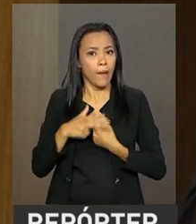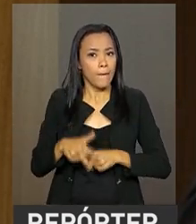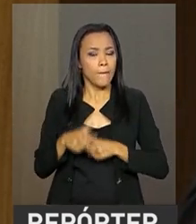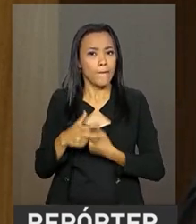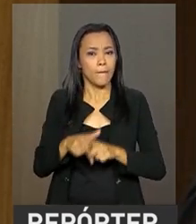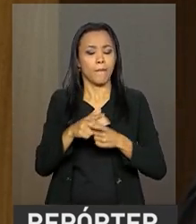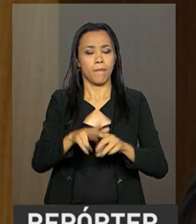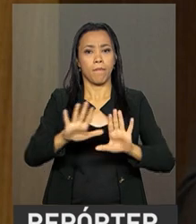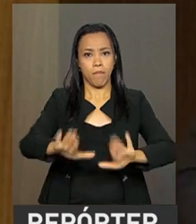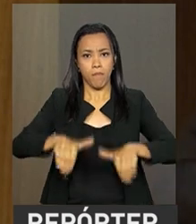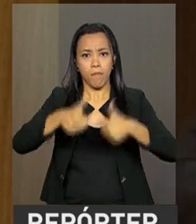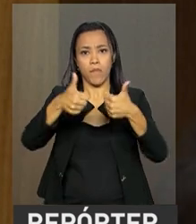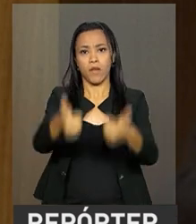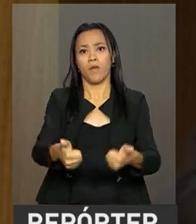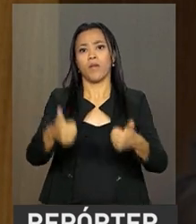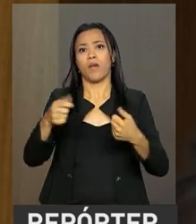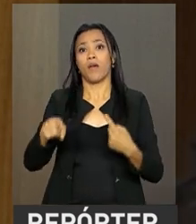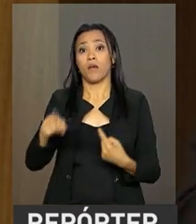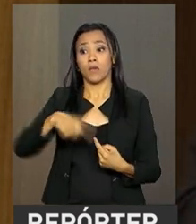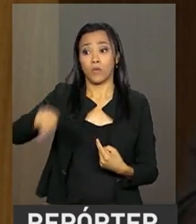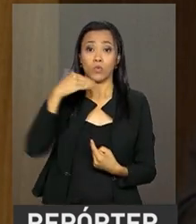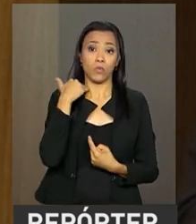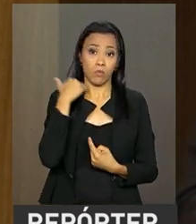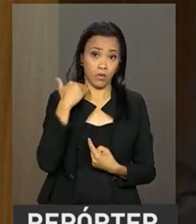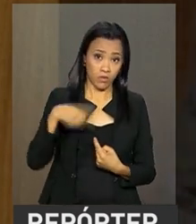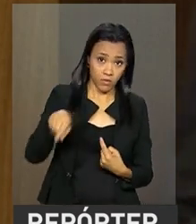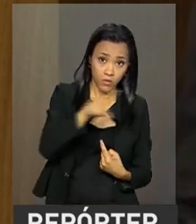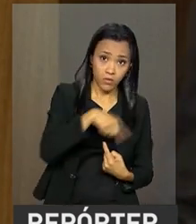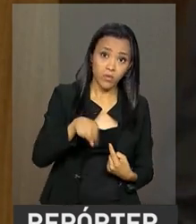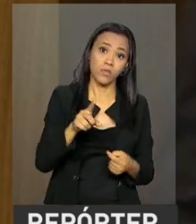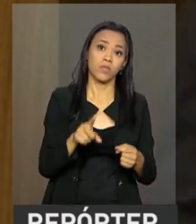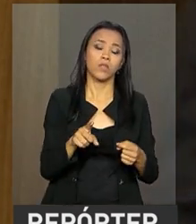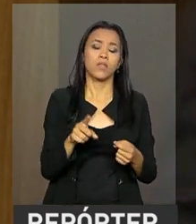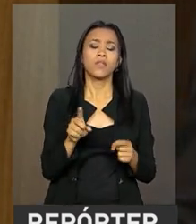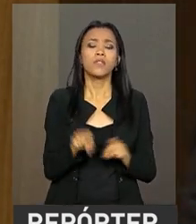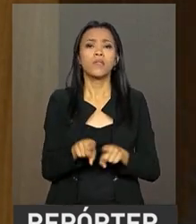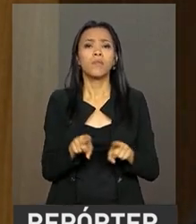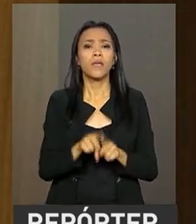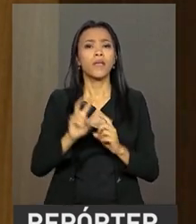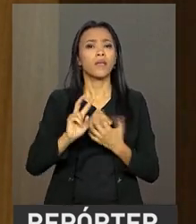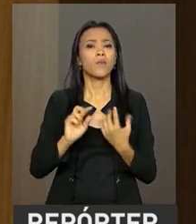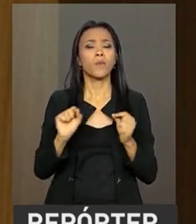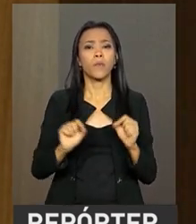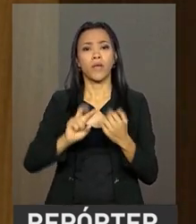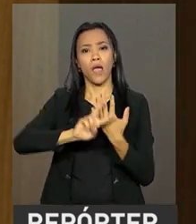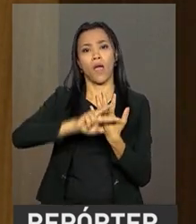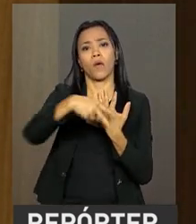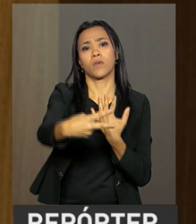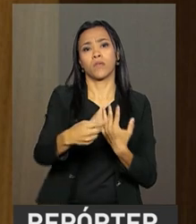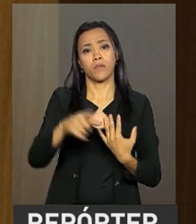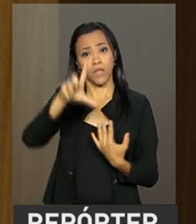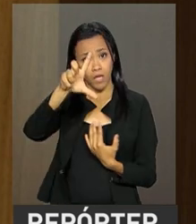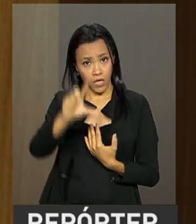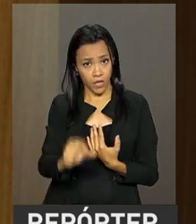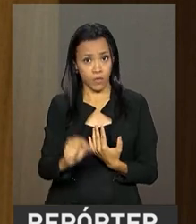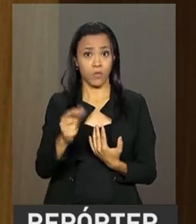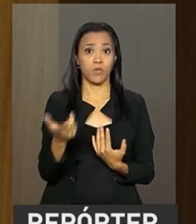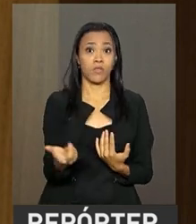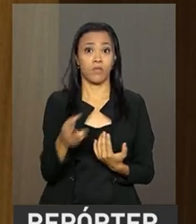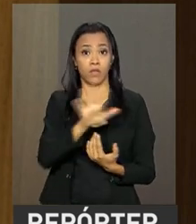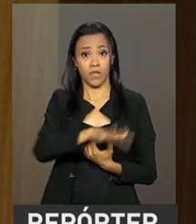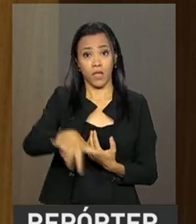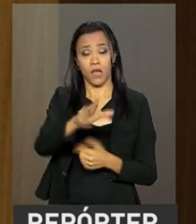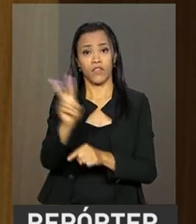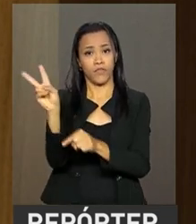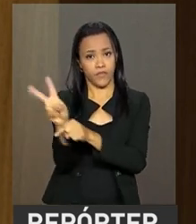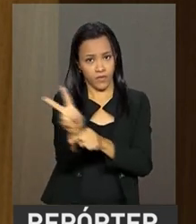instituição financeira da intermediação de uma maneira geral e a consequente redução dos custos de financiamento em